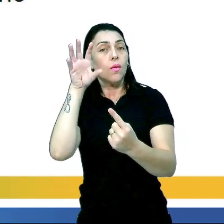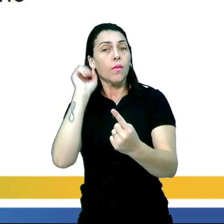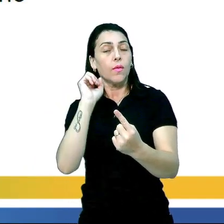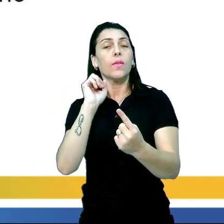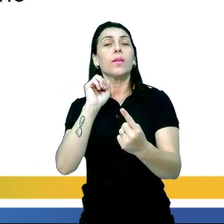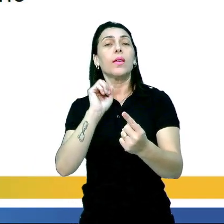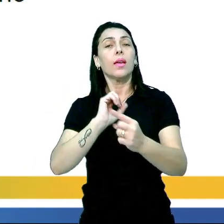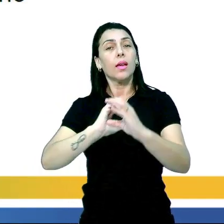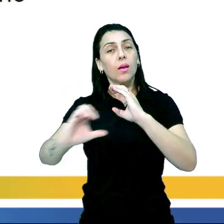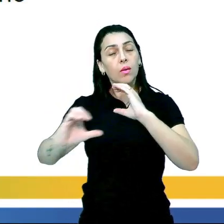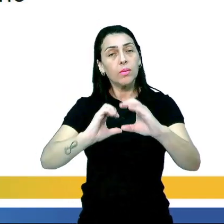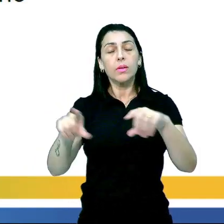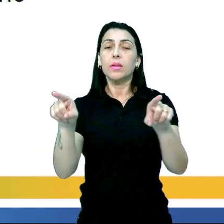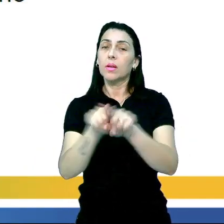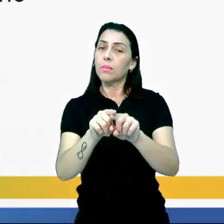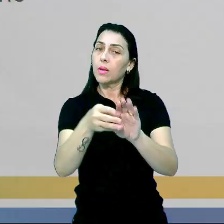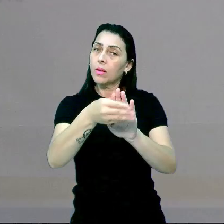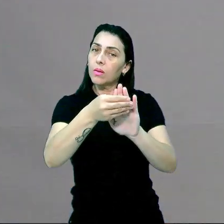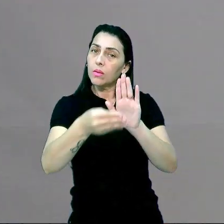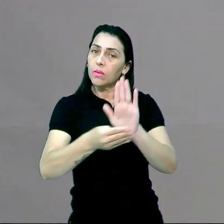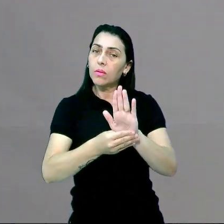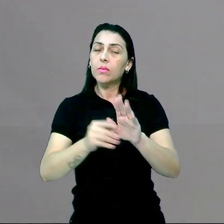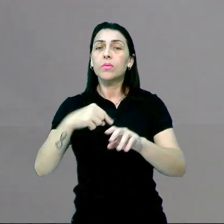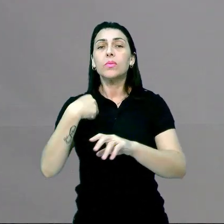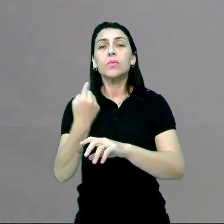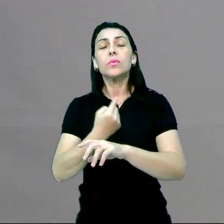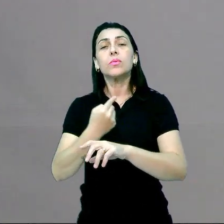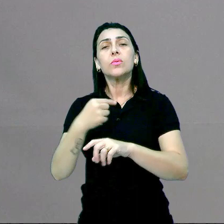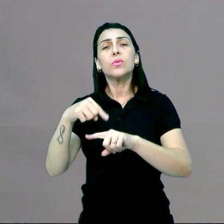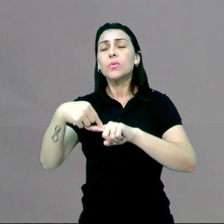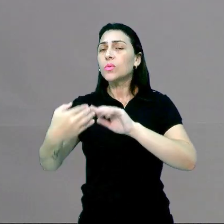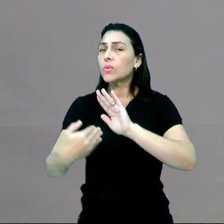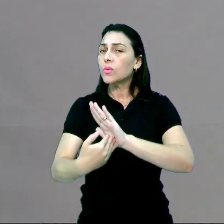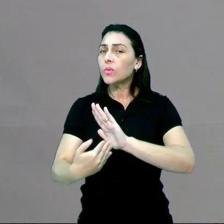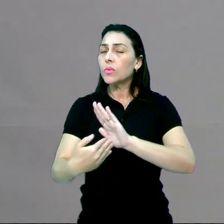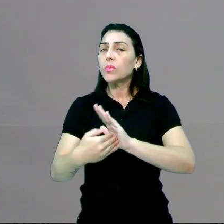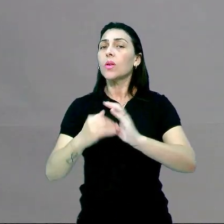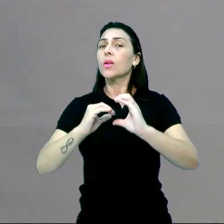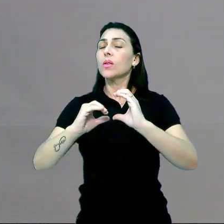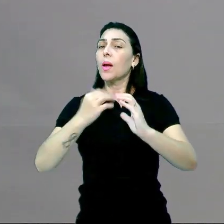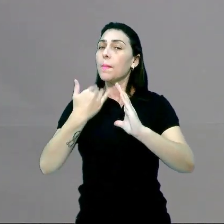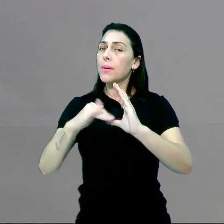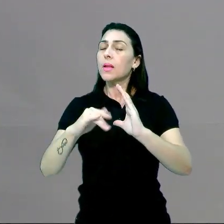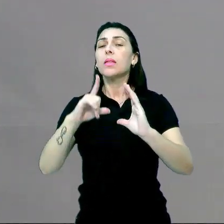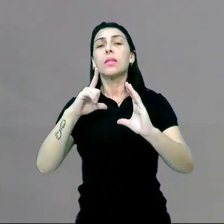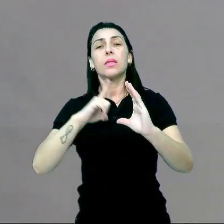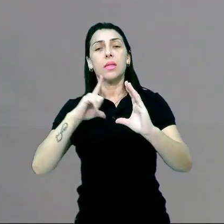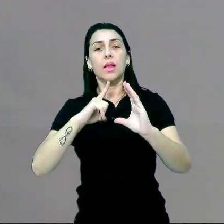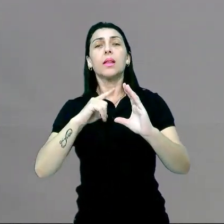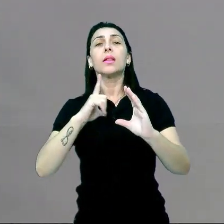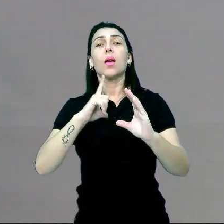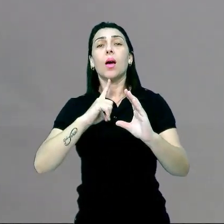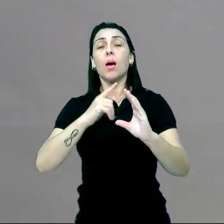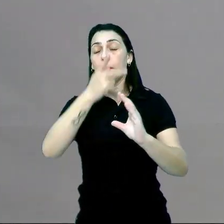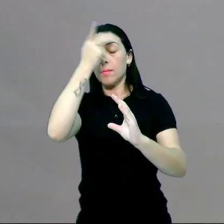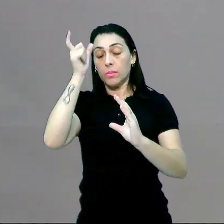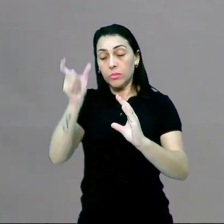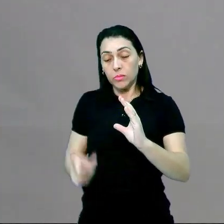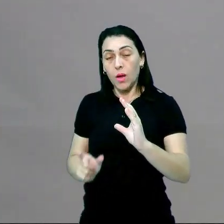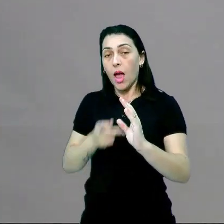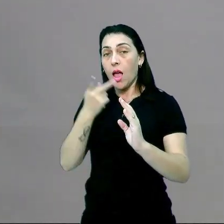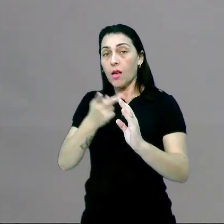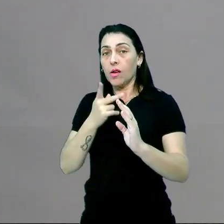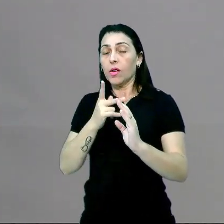além do conteúdo. Então, toda mensagem, ela tem um conteúdo, existe uma pessoa que transmite e existe